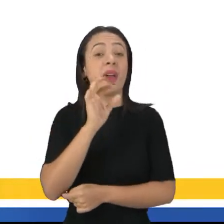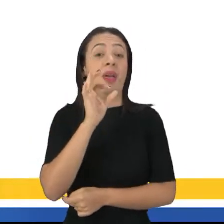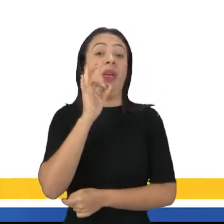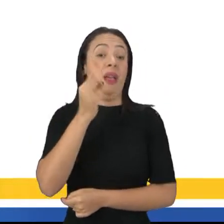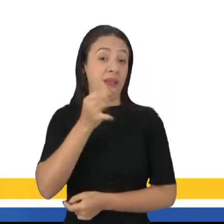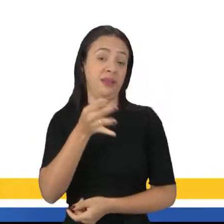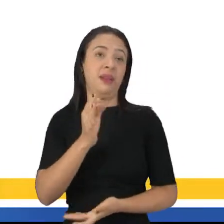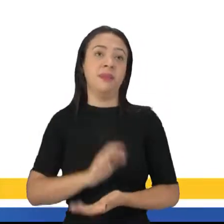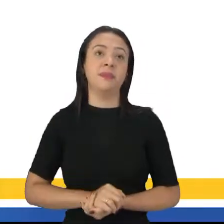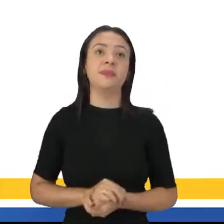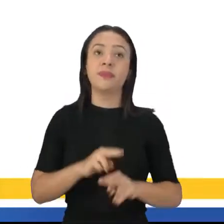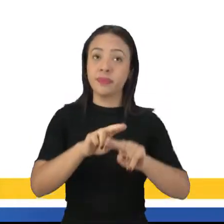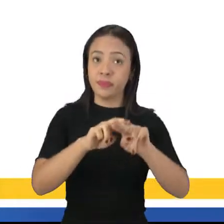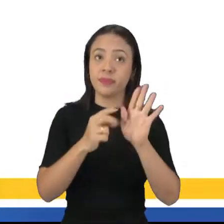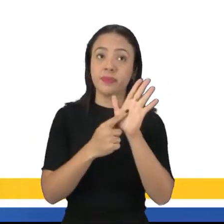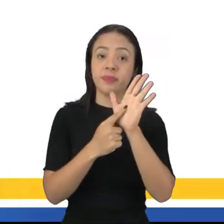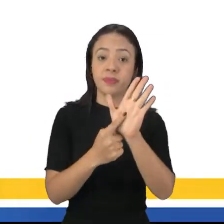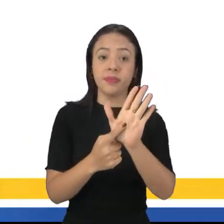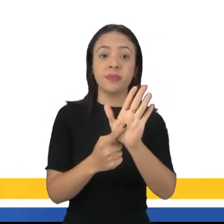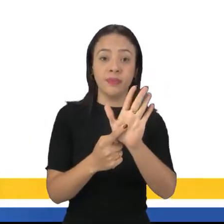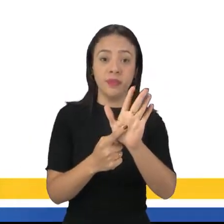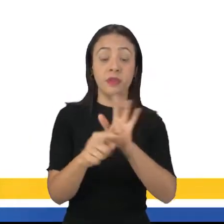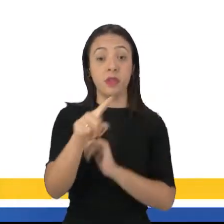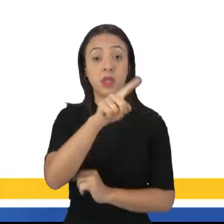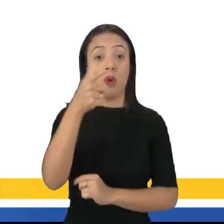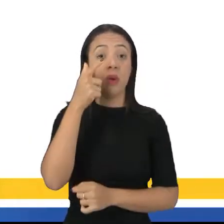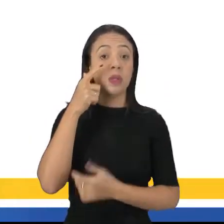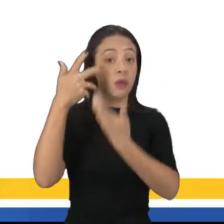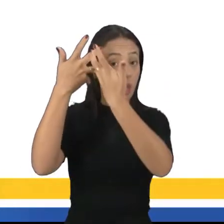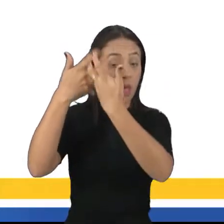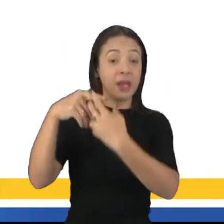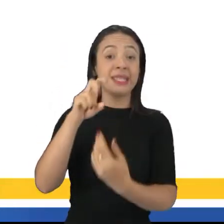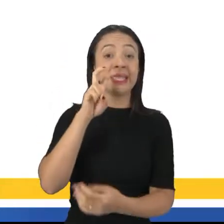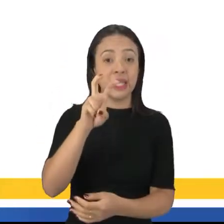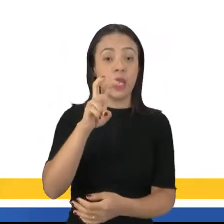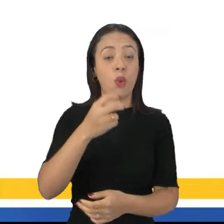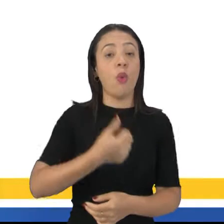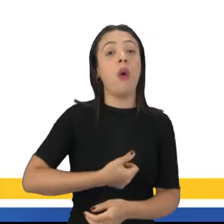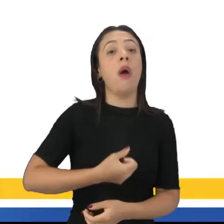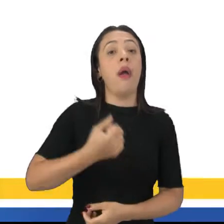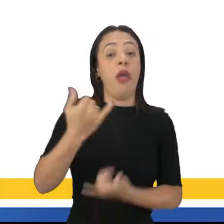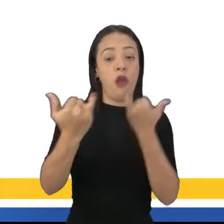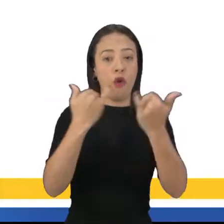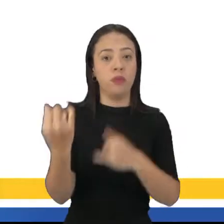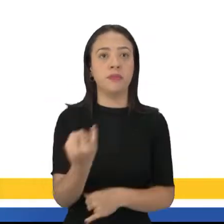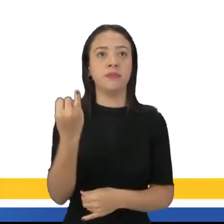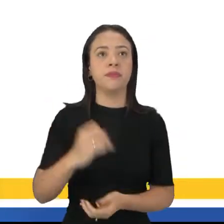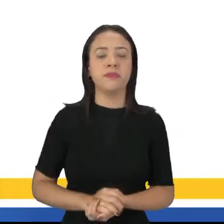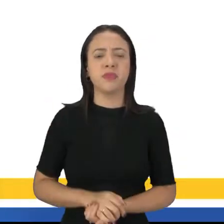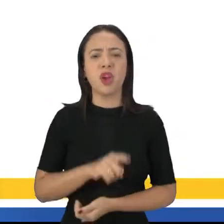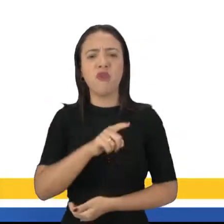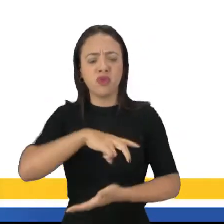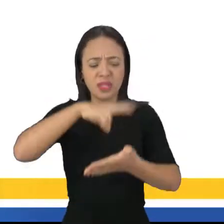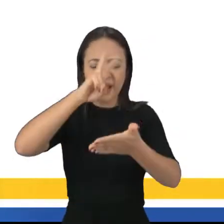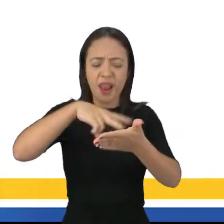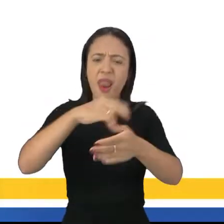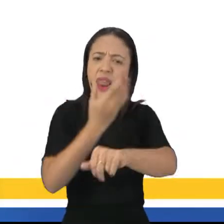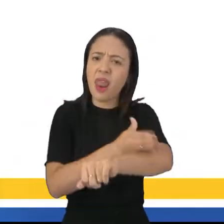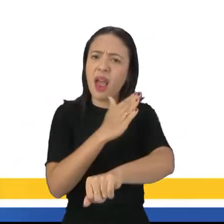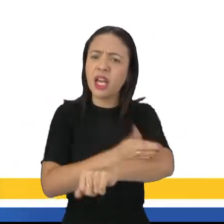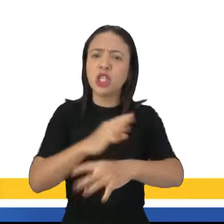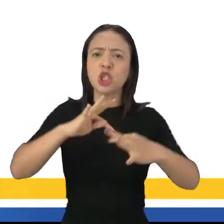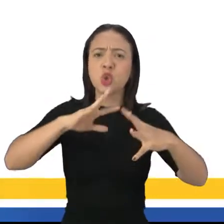acertá-las. Então aqui eu trouxe para que a gente possa refletir 5 pontos. Primeiro, você pratica bem a leitura em todos